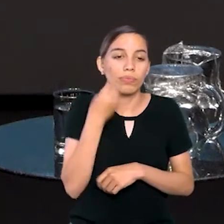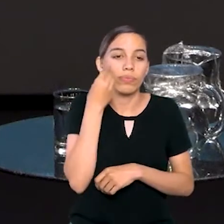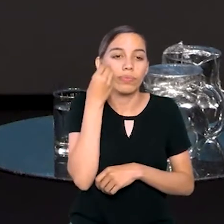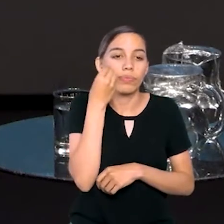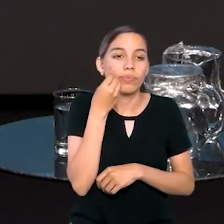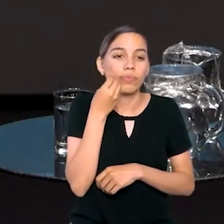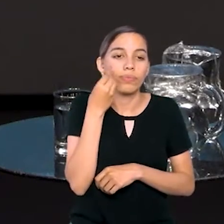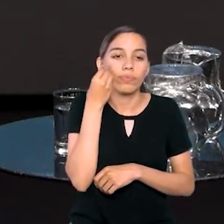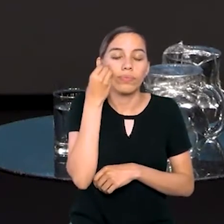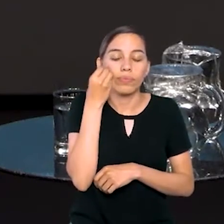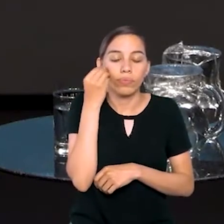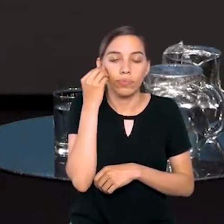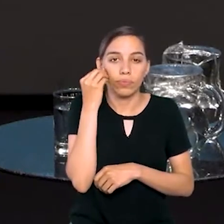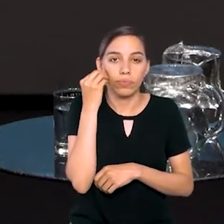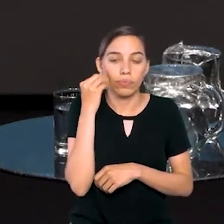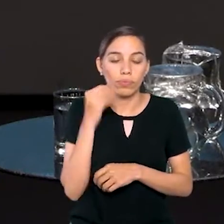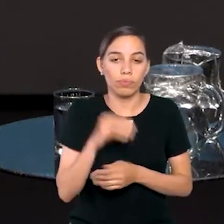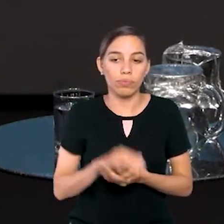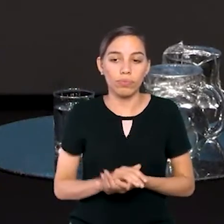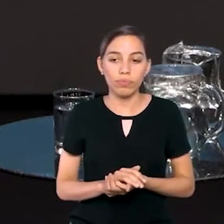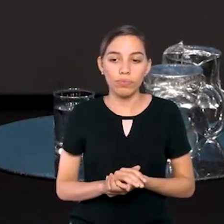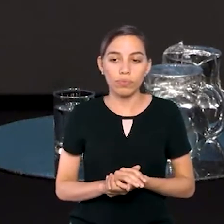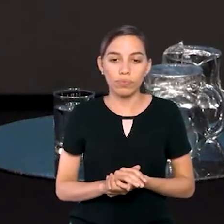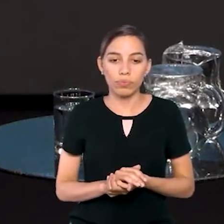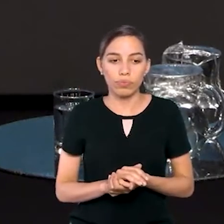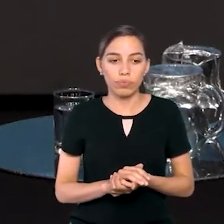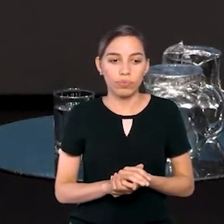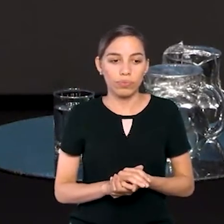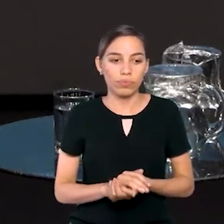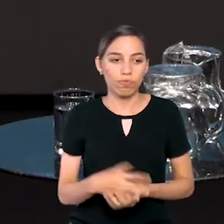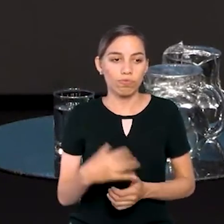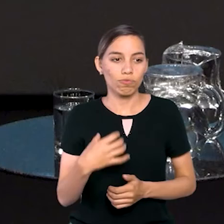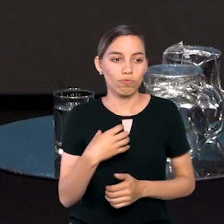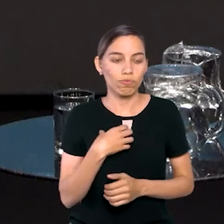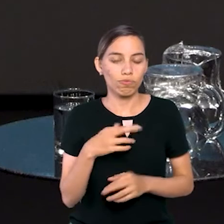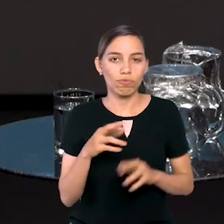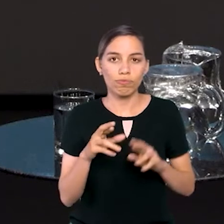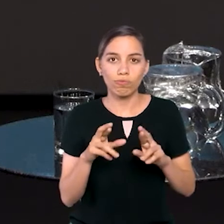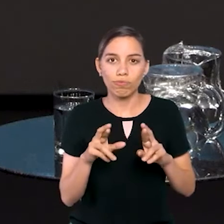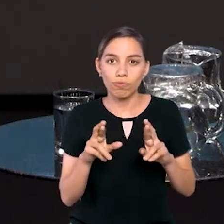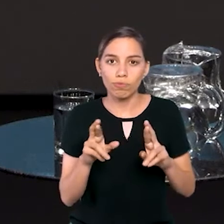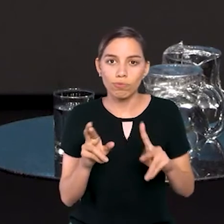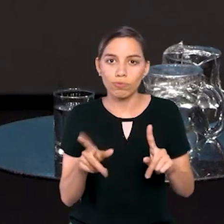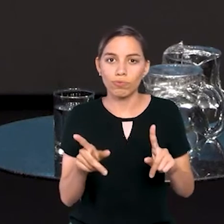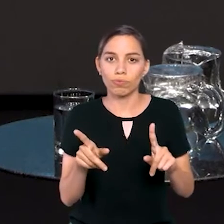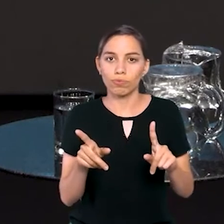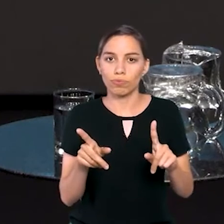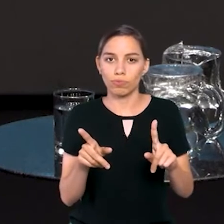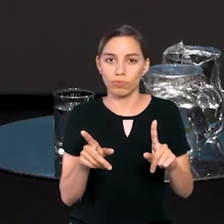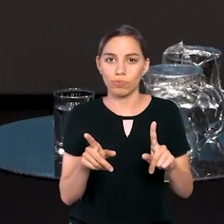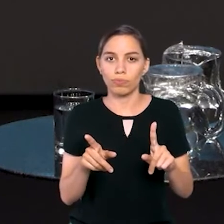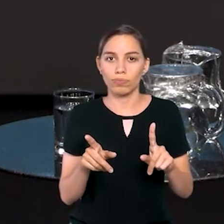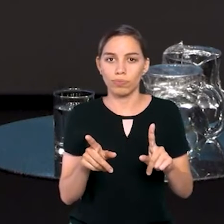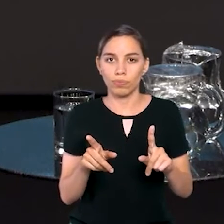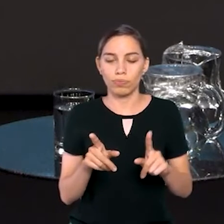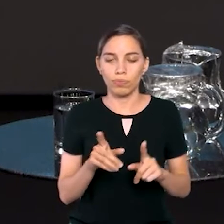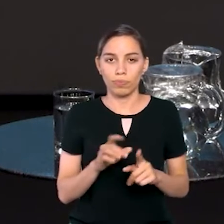experimentar com muito mais folga a